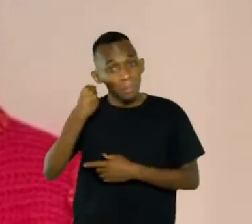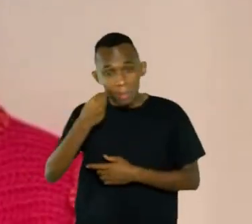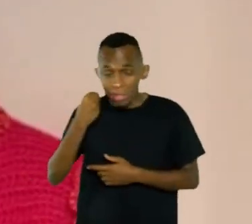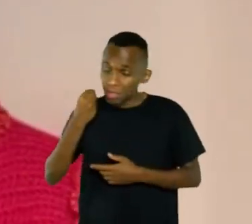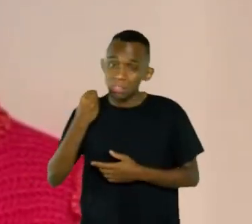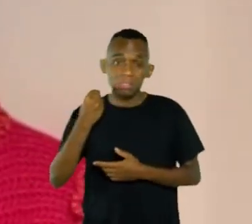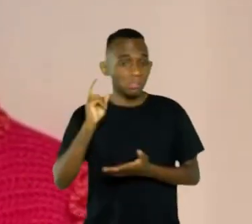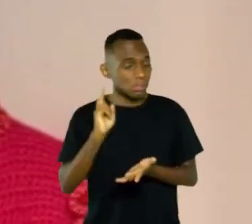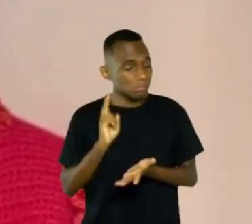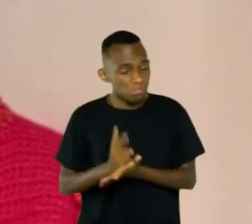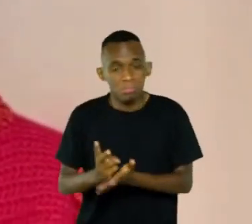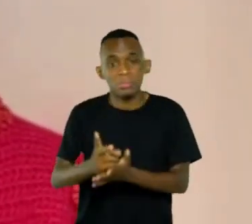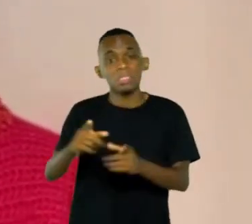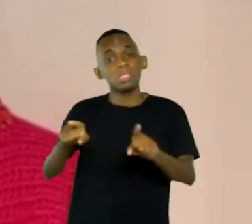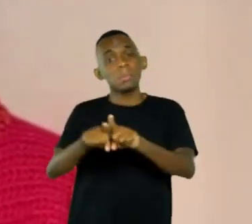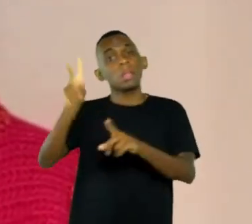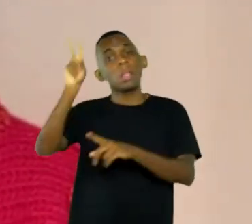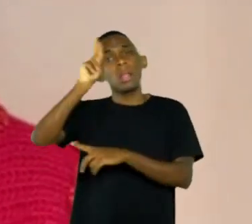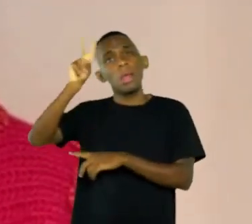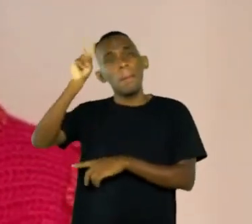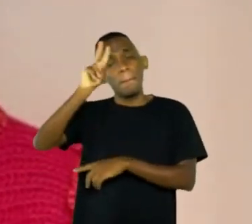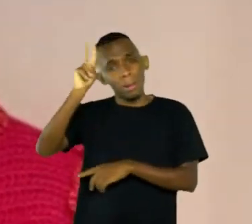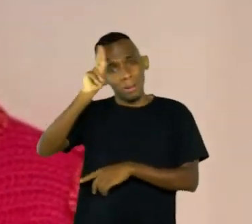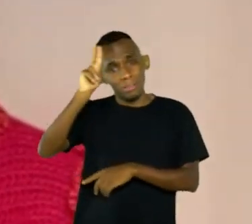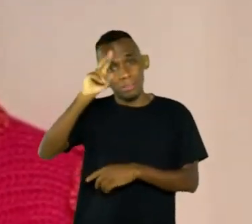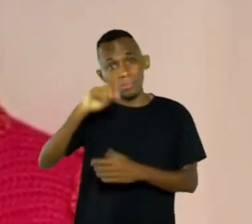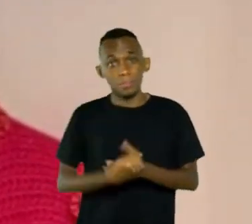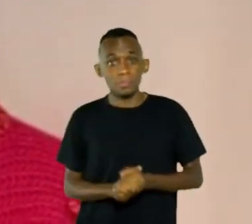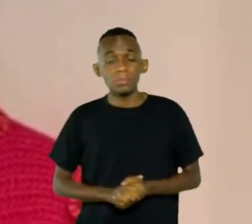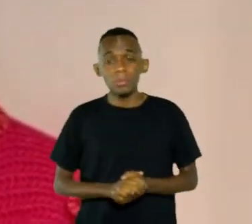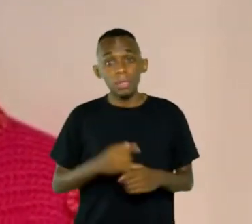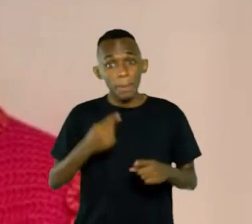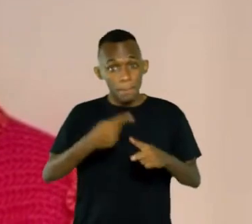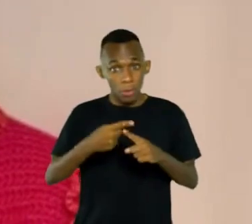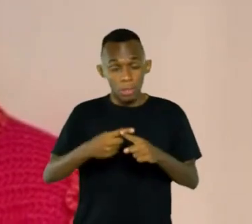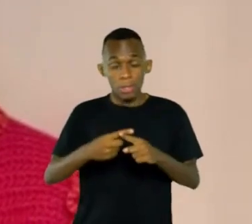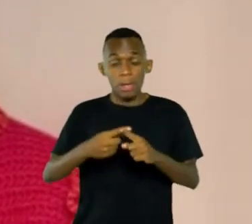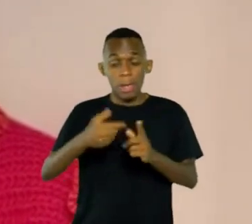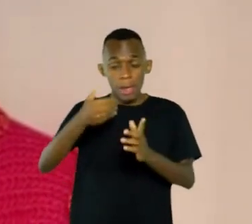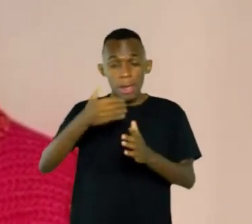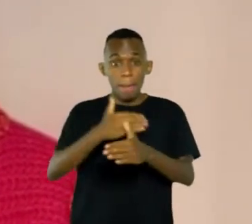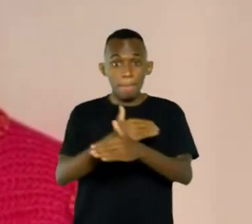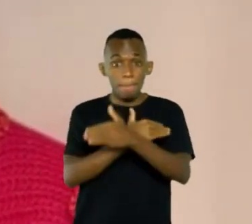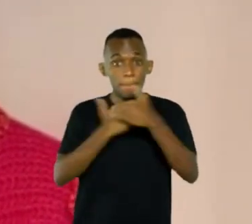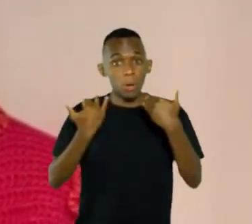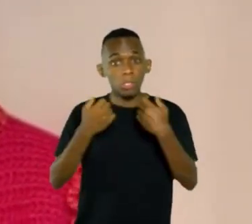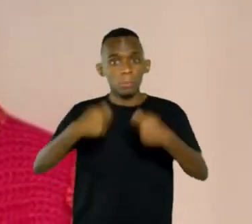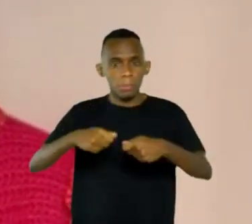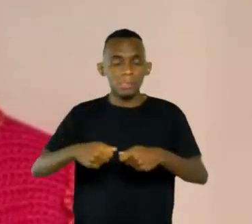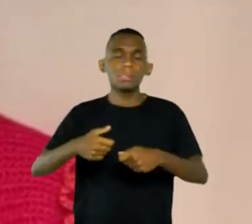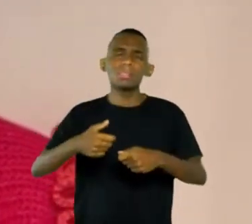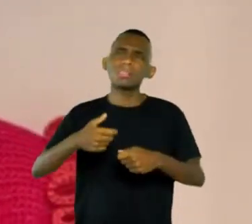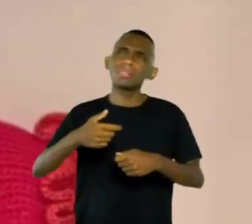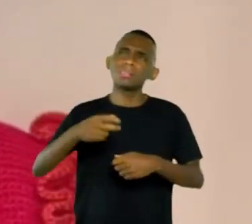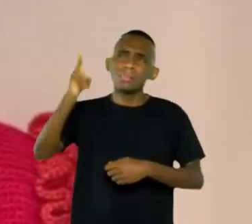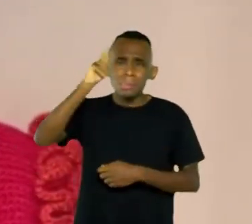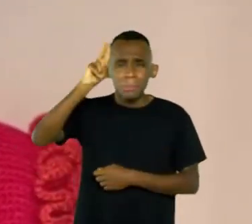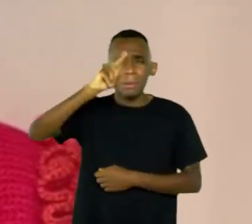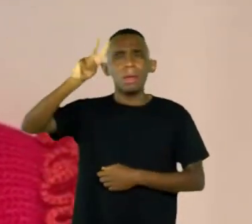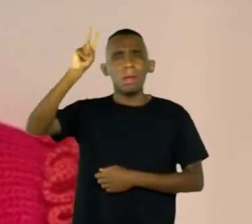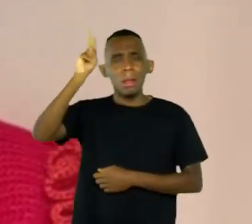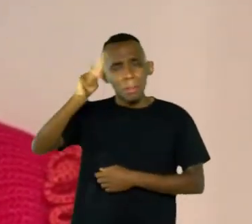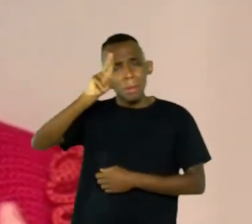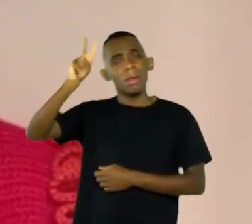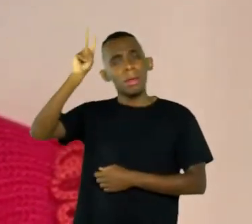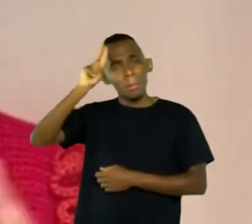essa lembrança, né? É porque a morte ela precisa se repetir várias vezes para você acreditar nela, né? É igual a